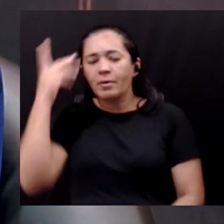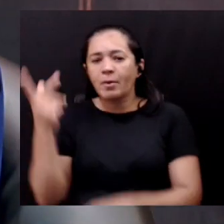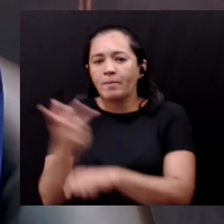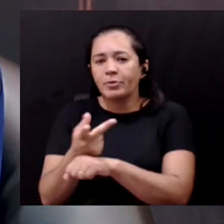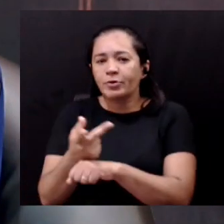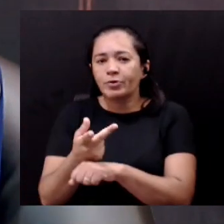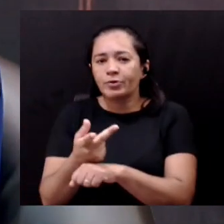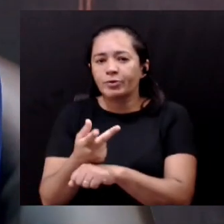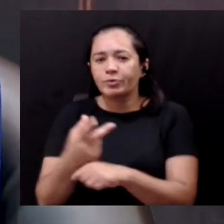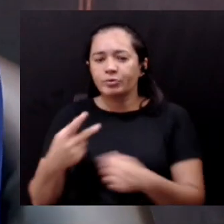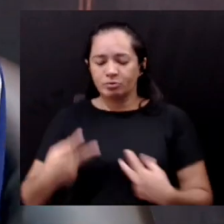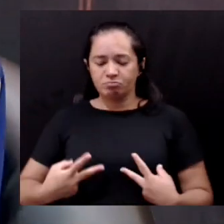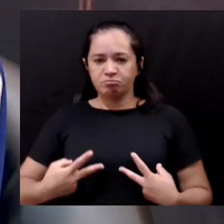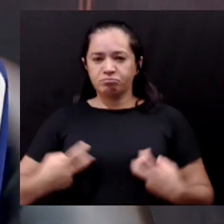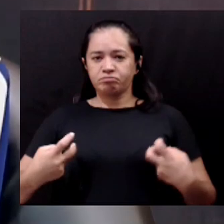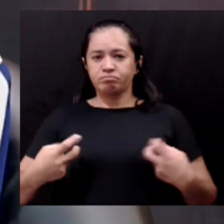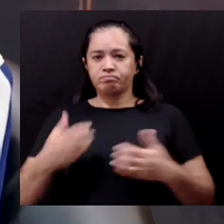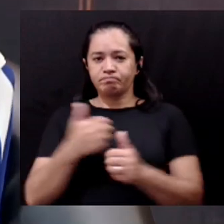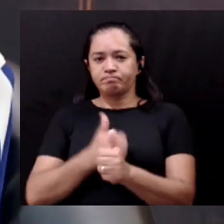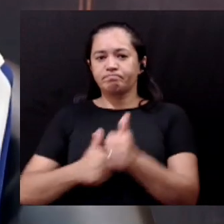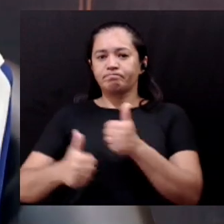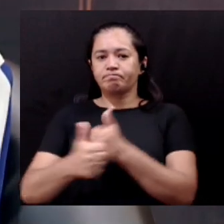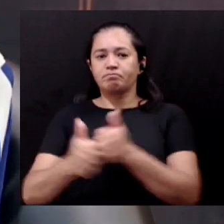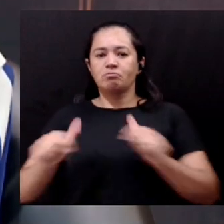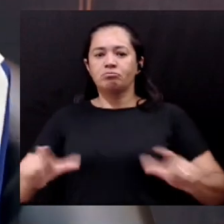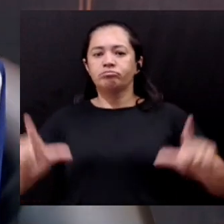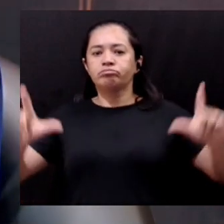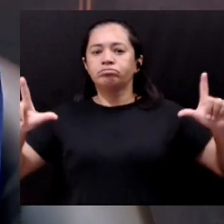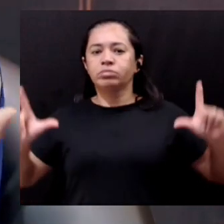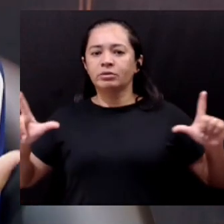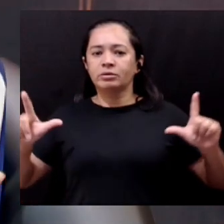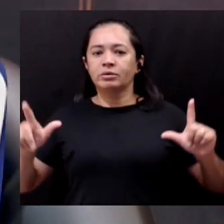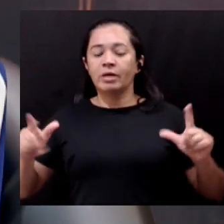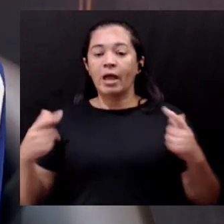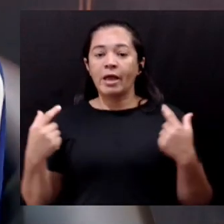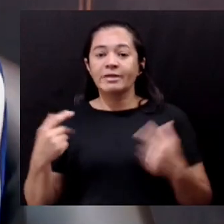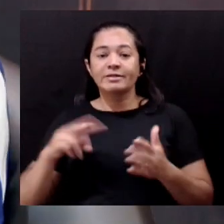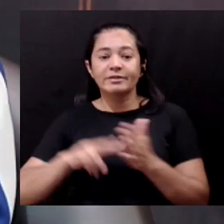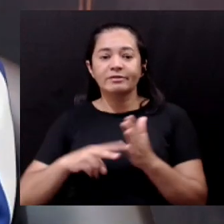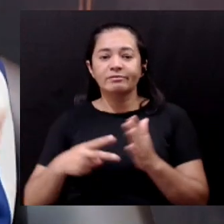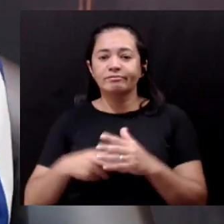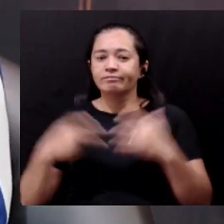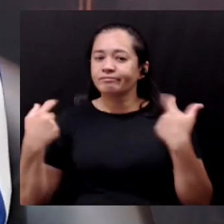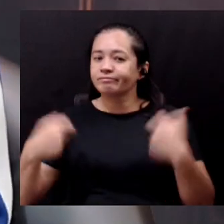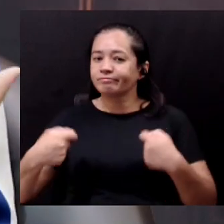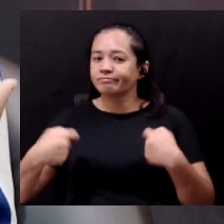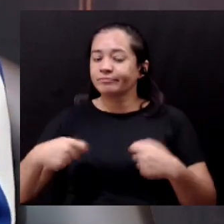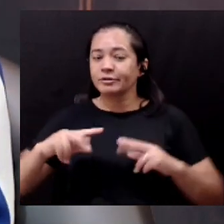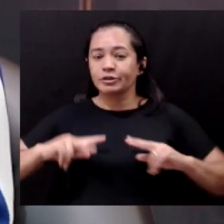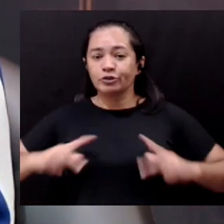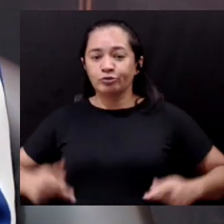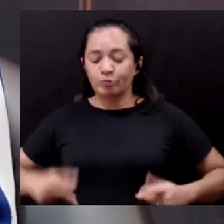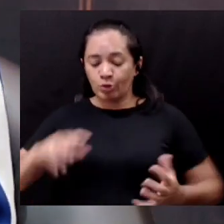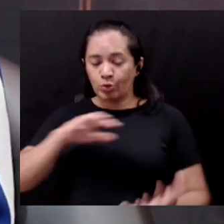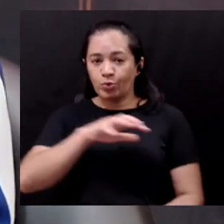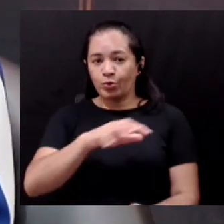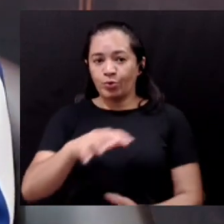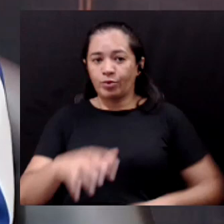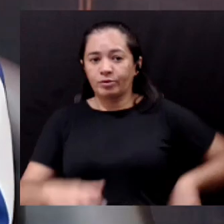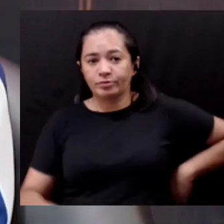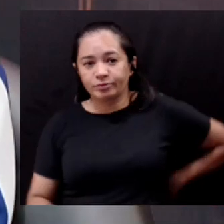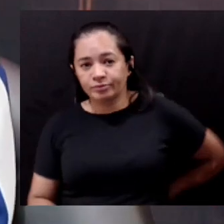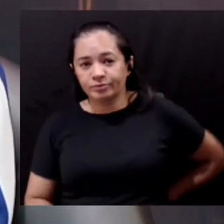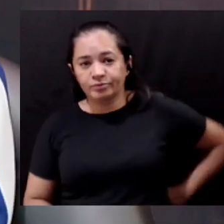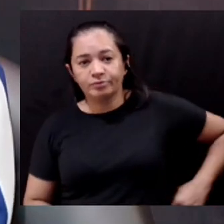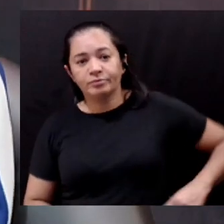é uma das necessidades humanas universais, Uhum, né? O Marshall Rosenberg, que trouxe para nós a comunicação não violenta,